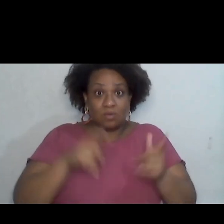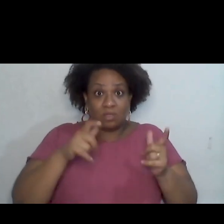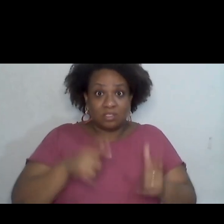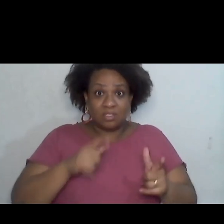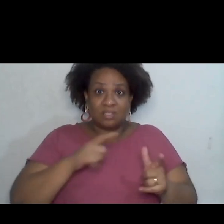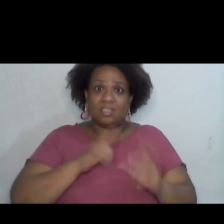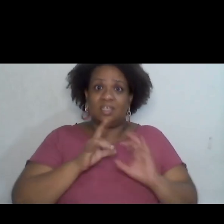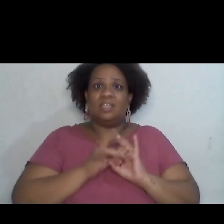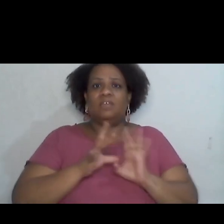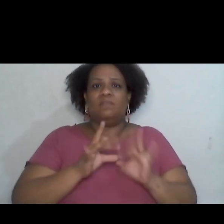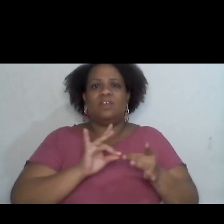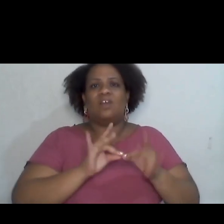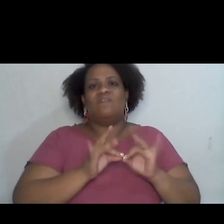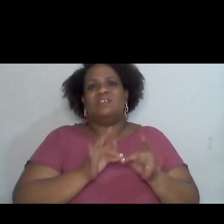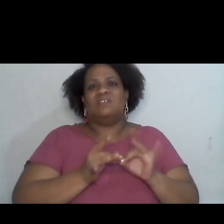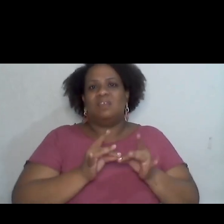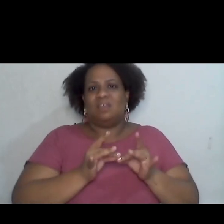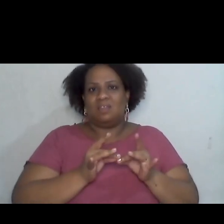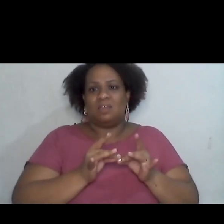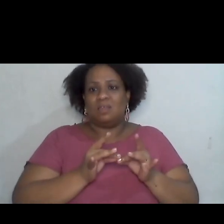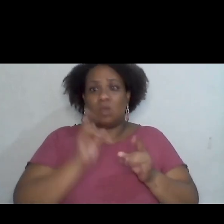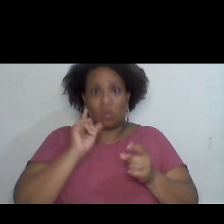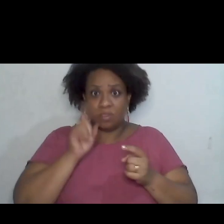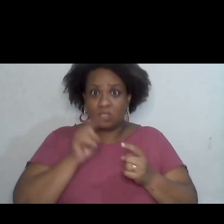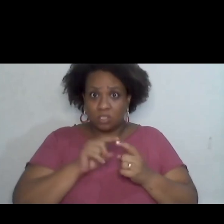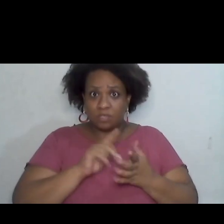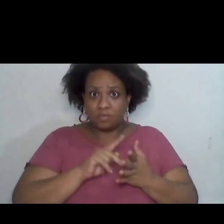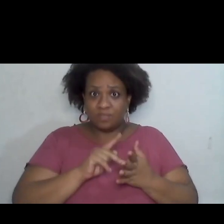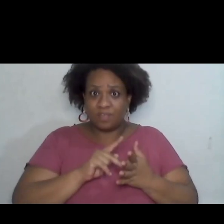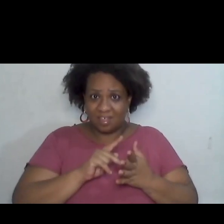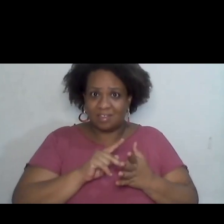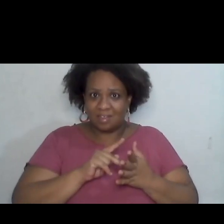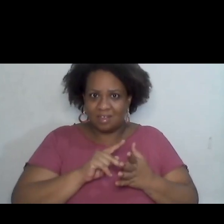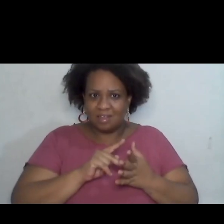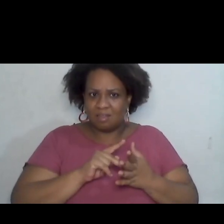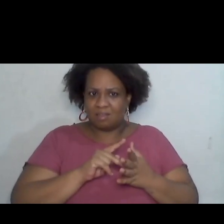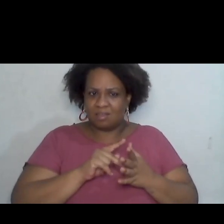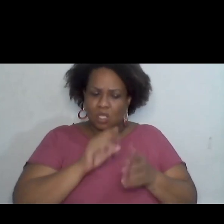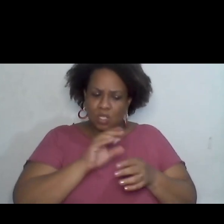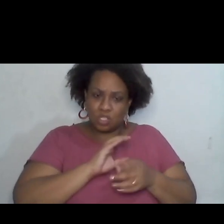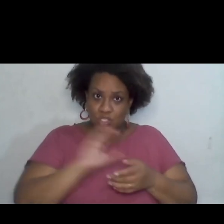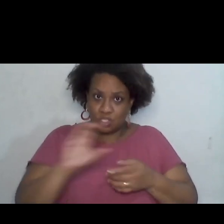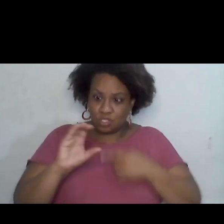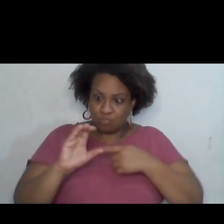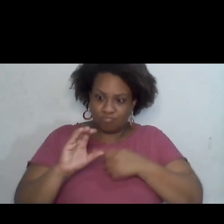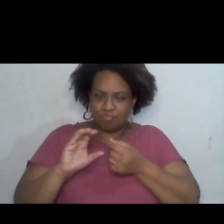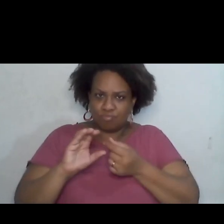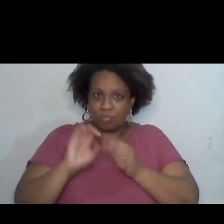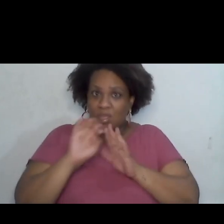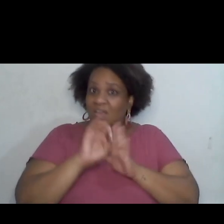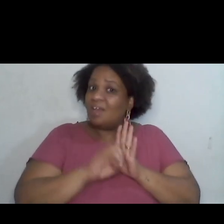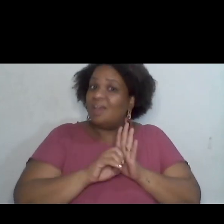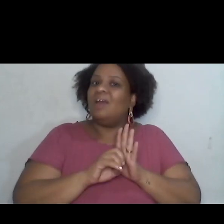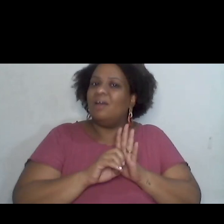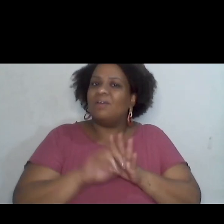para oficinas nesse sentido, porque o nosso objetivo de verdade com esses recursos, com esses editais, é que eles cheguem